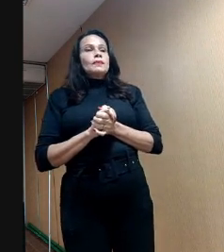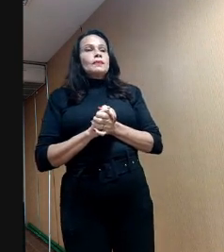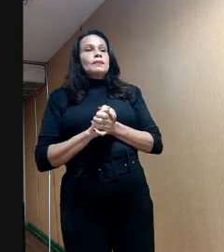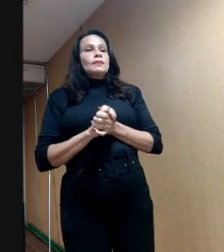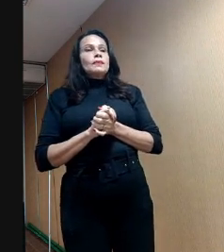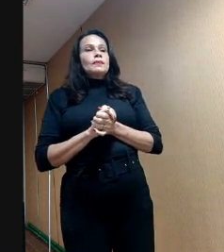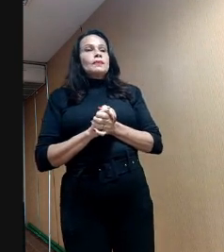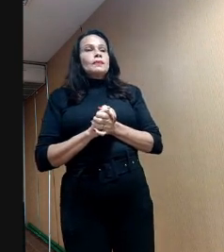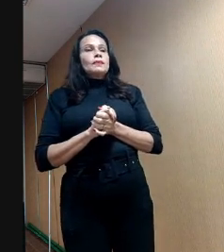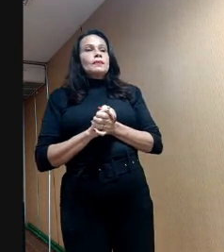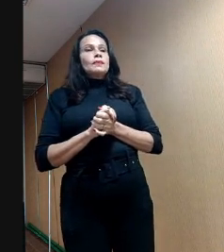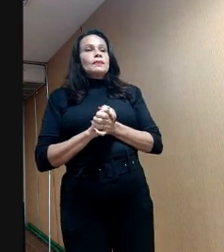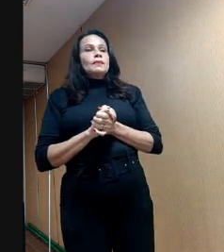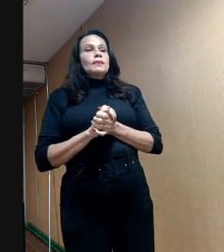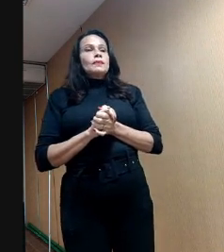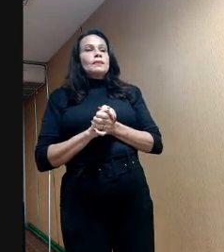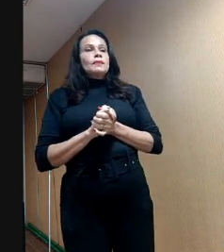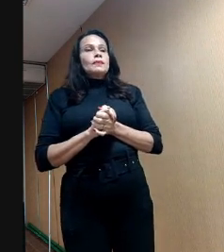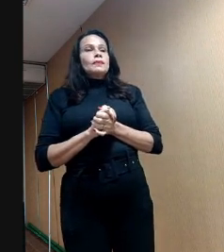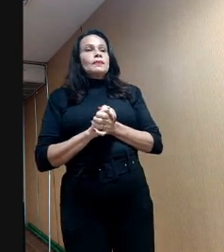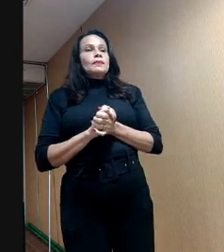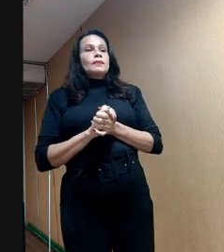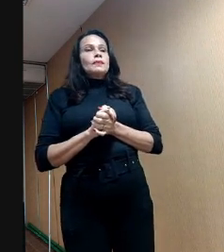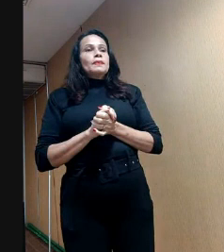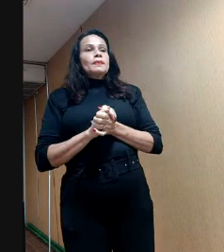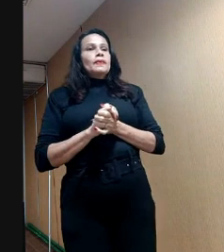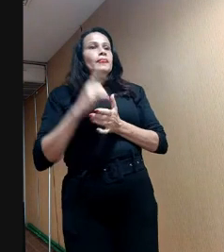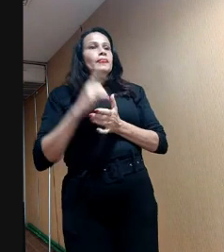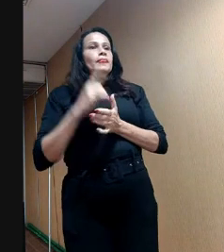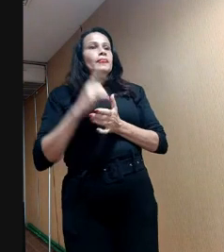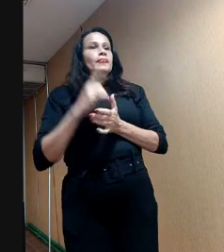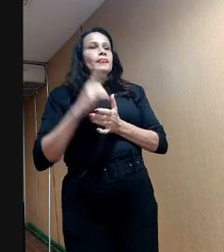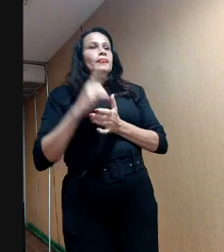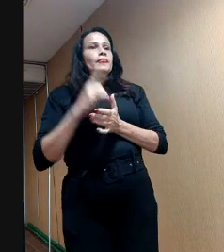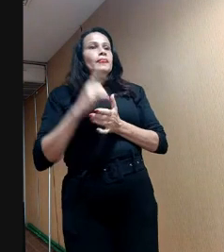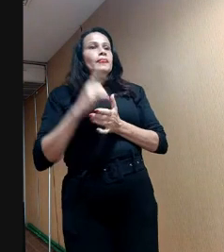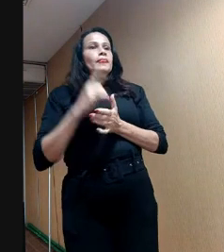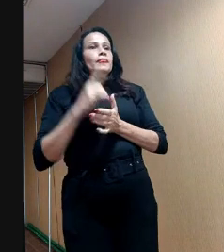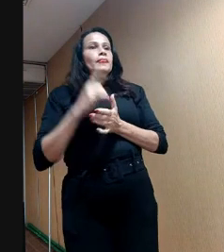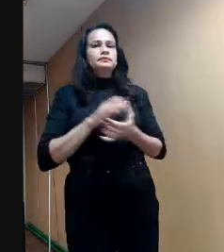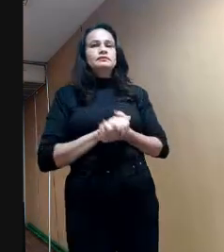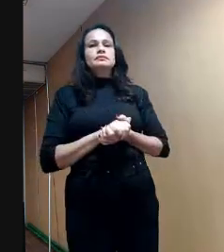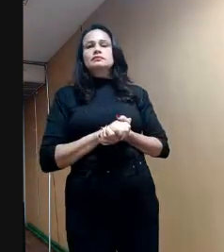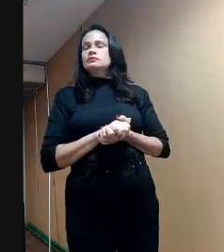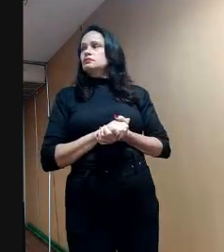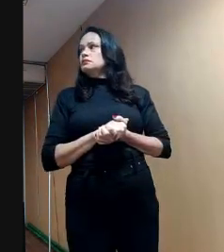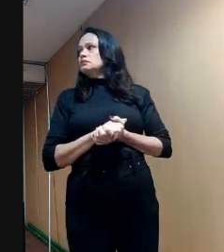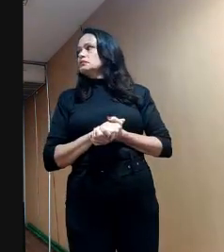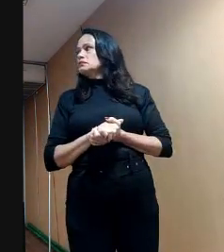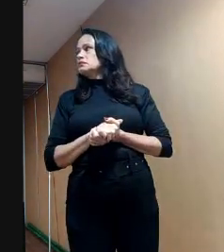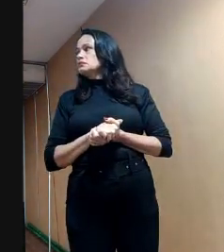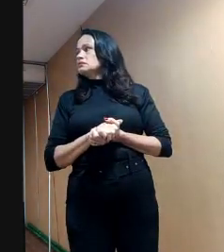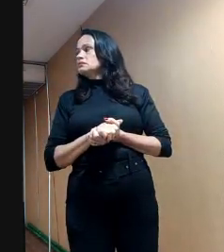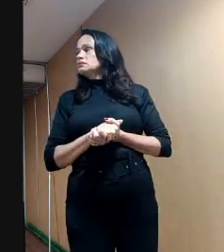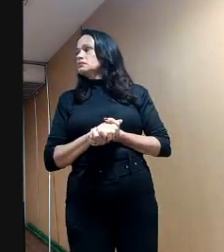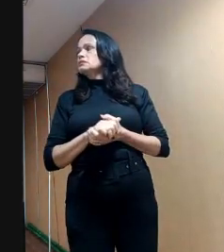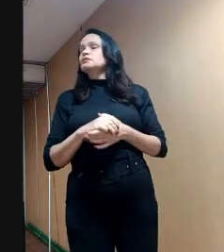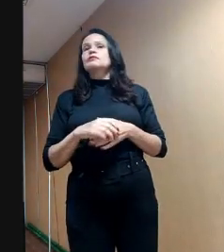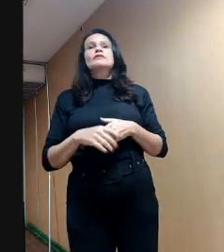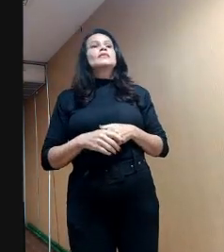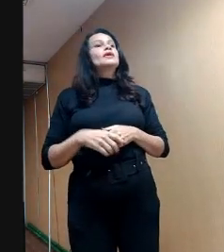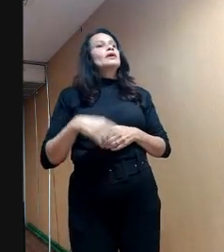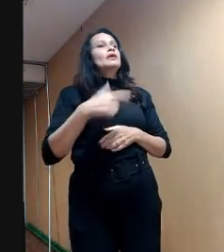né, que participarão desse momento, as pessoas que acompanharão o EMIP, deste EMIP